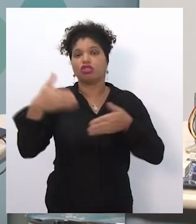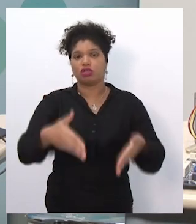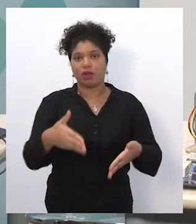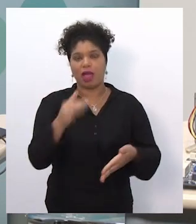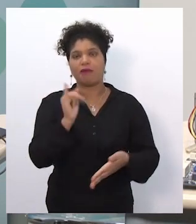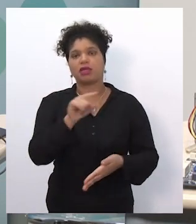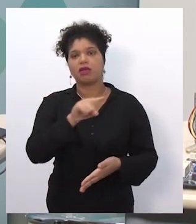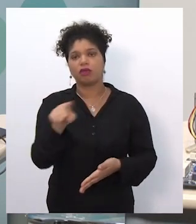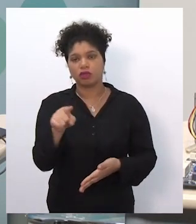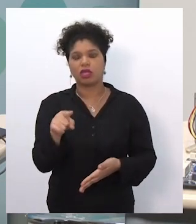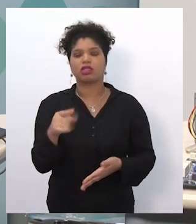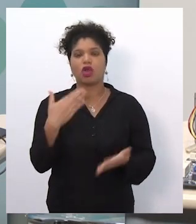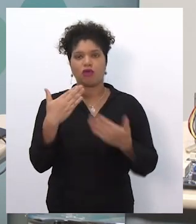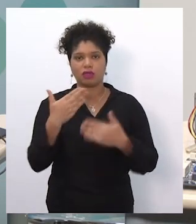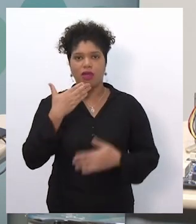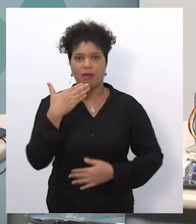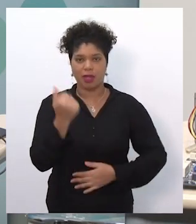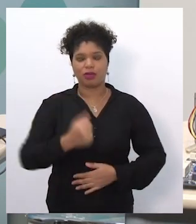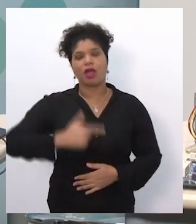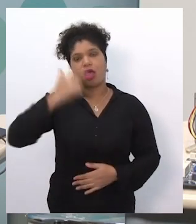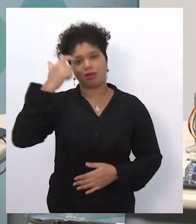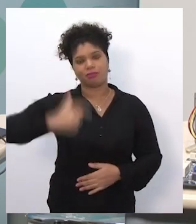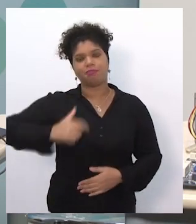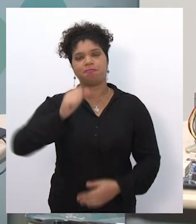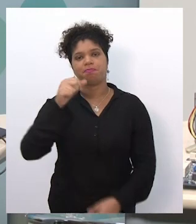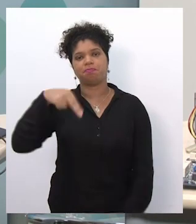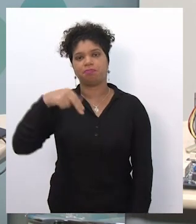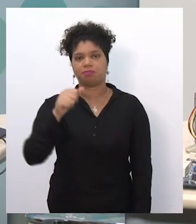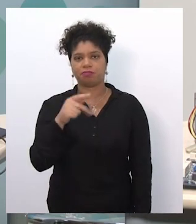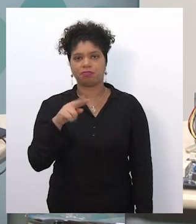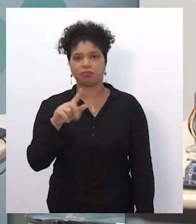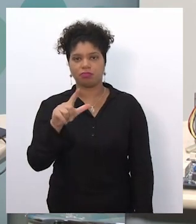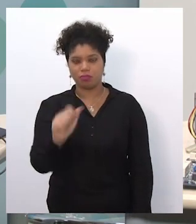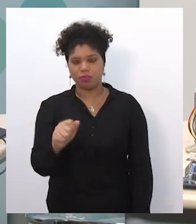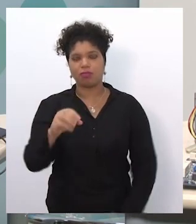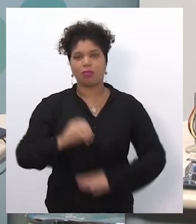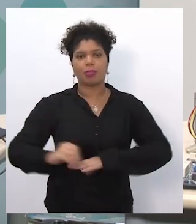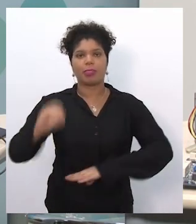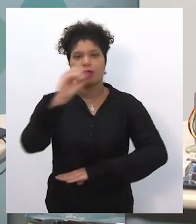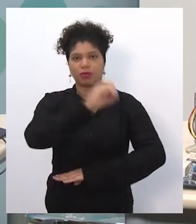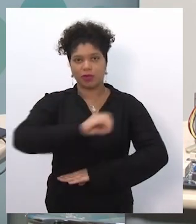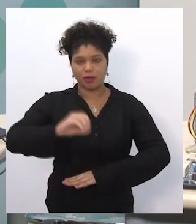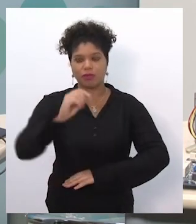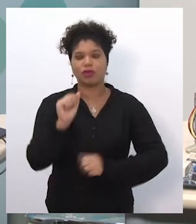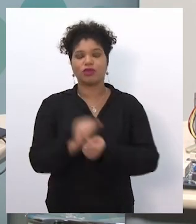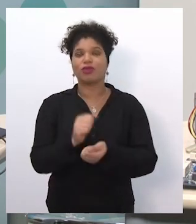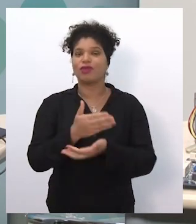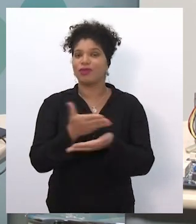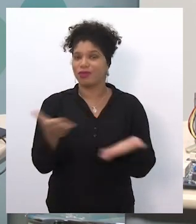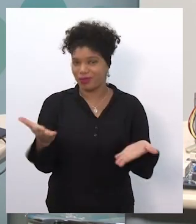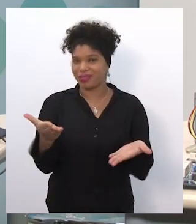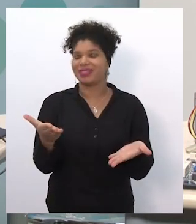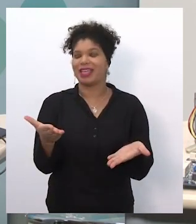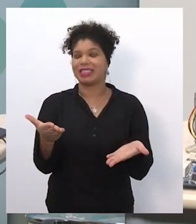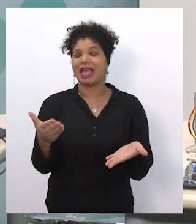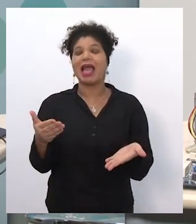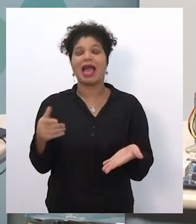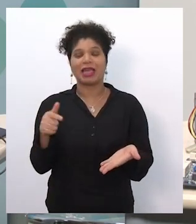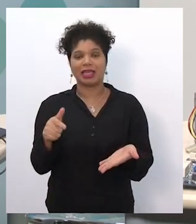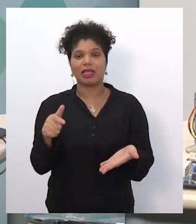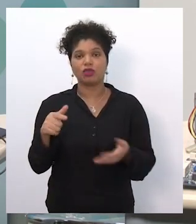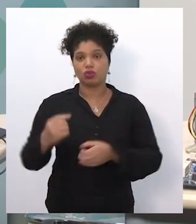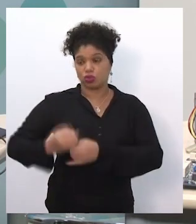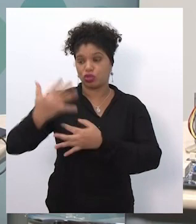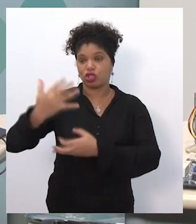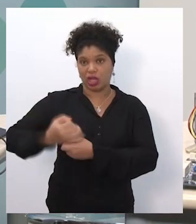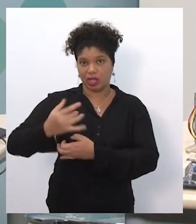um pouquinho. Então, estou eu aqui, Ana Paula, da EFAP, para ajudar vocês. Fiquem à vontade, interação aqui no chat, a gente